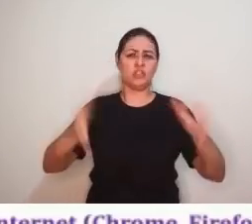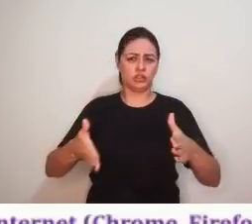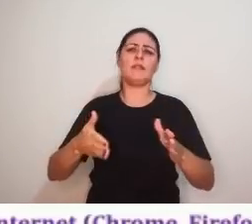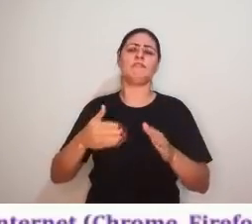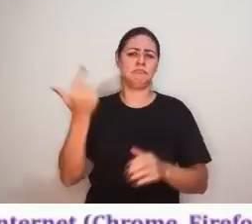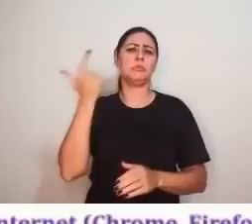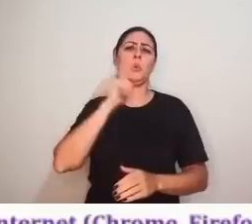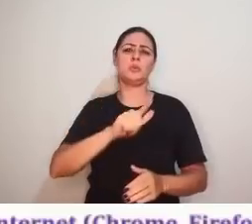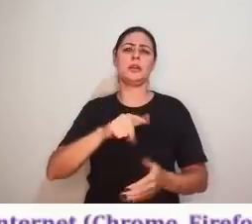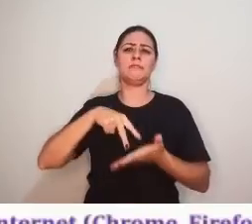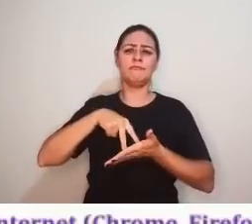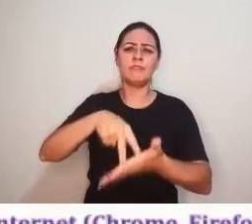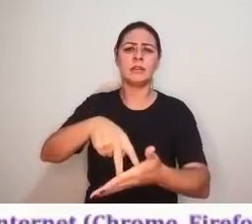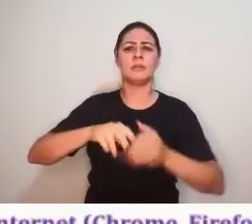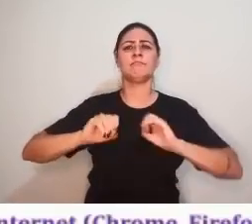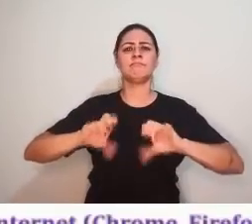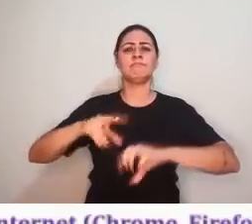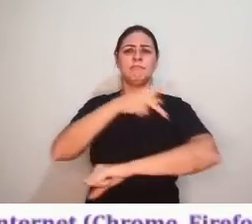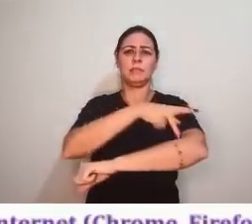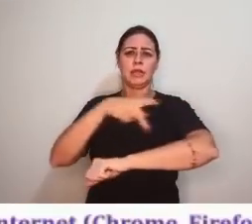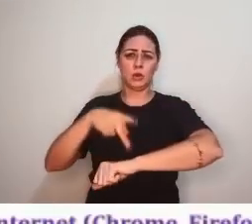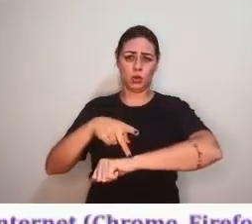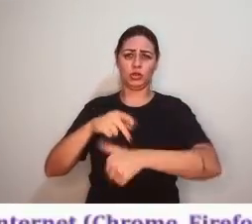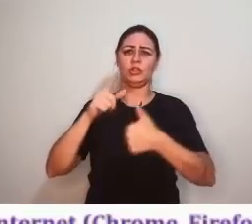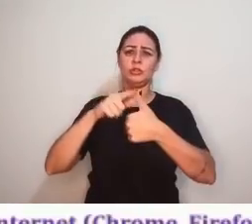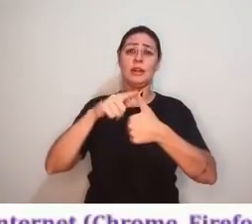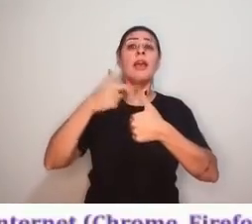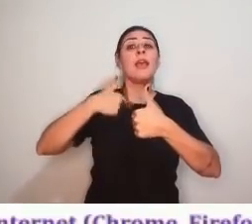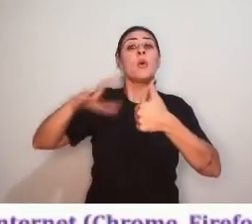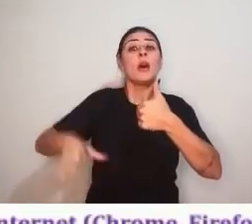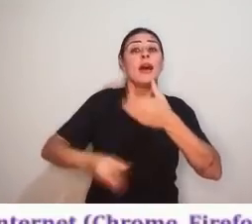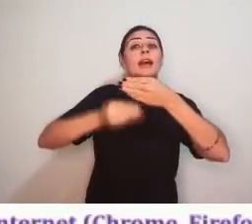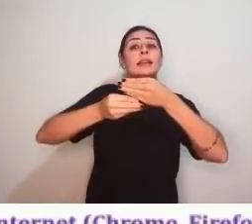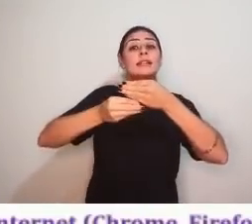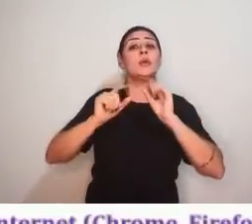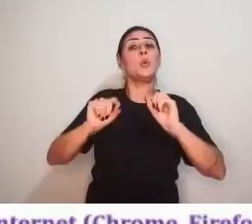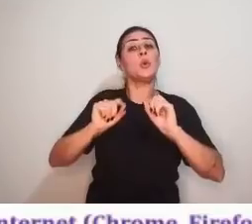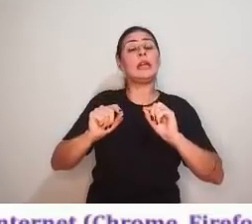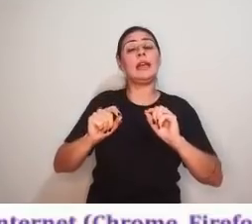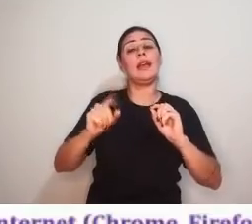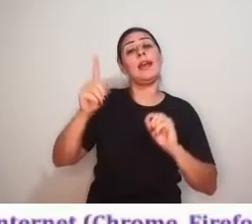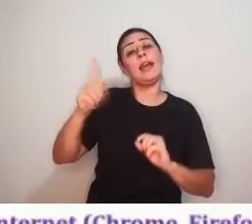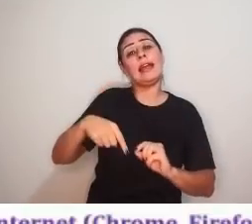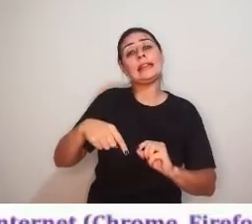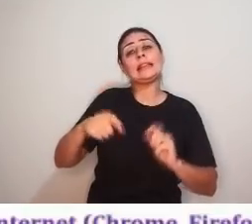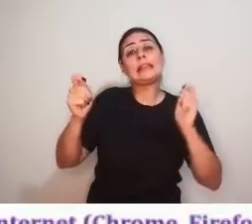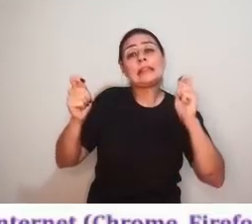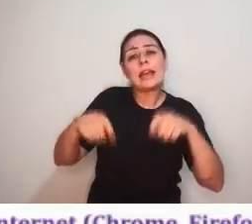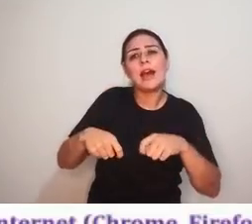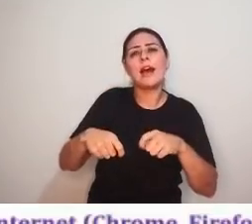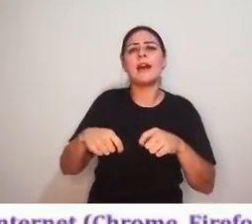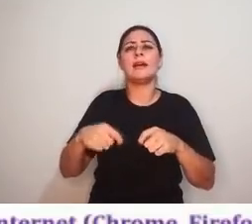definida, como eu já citei. Eu acrescentaria a essa concepção a possibilidade